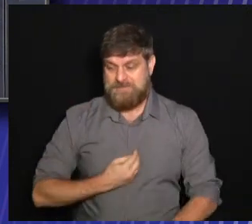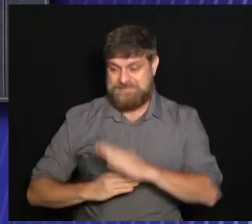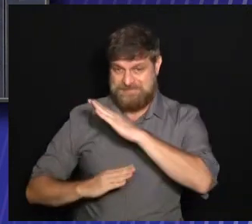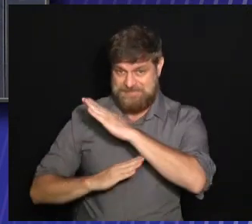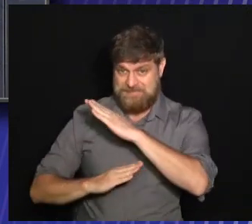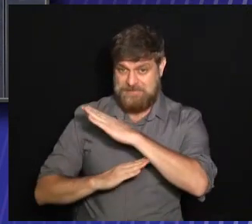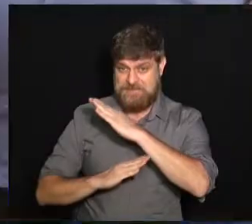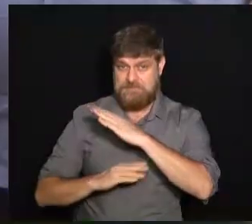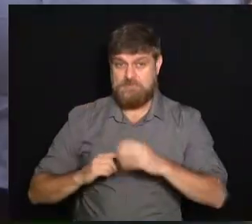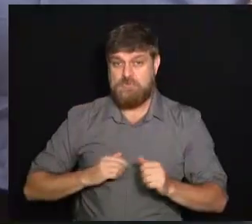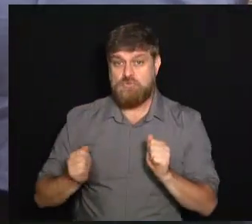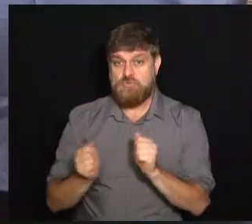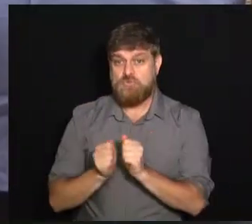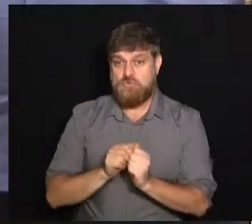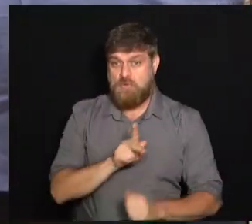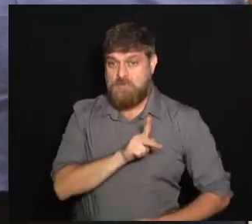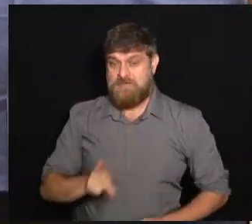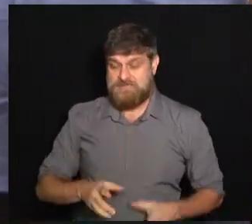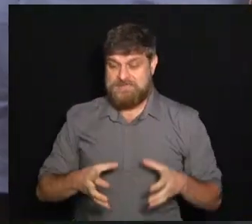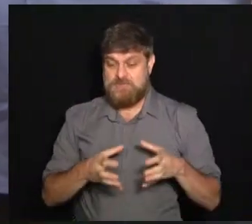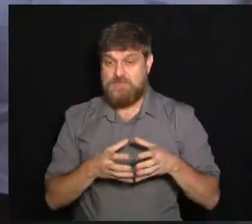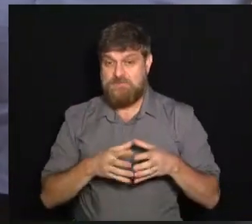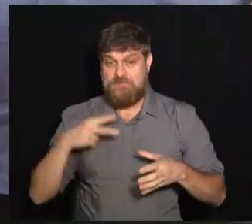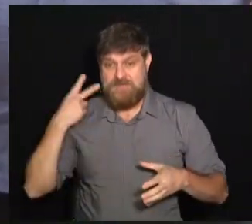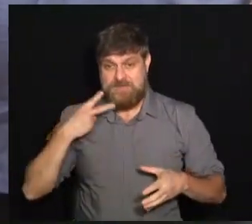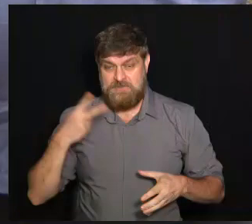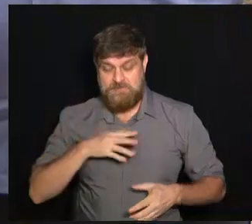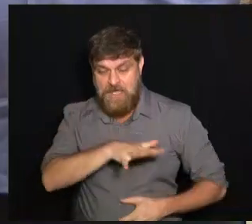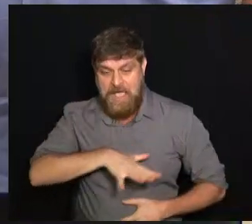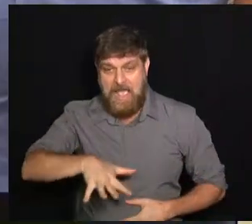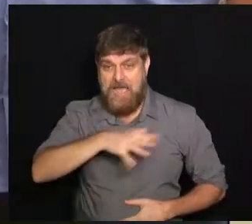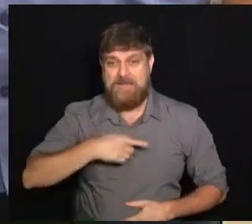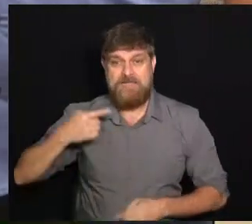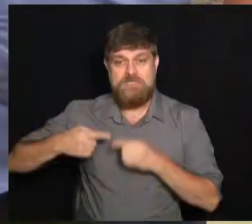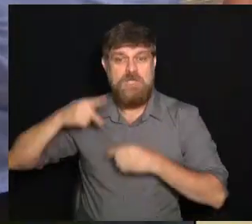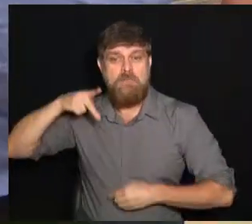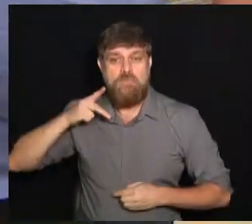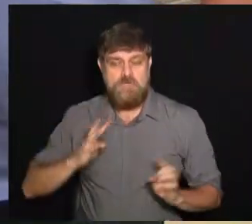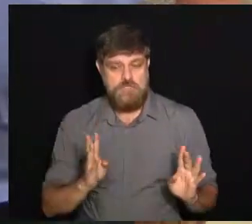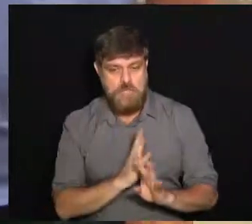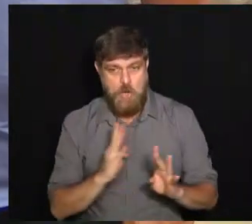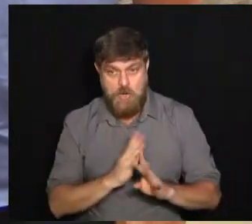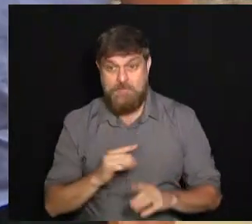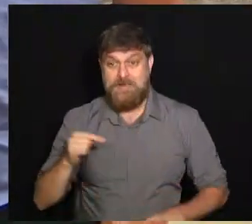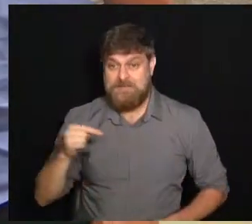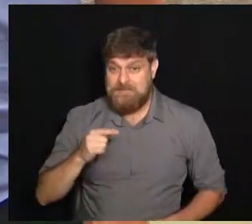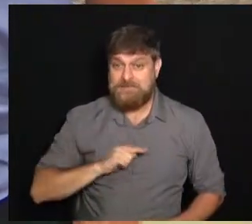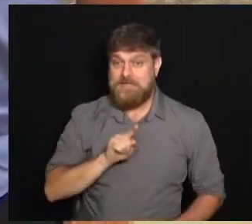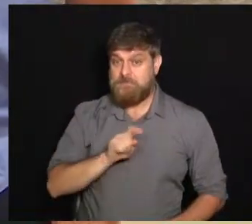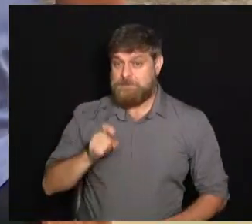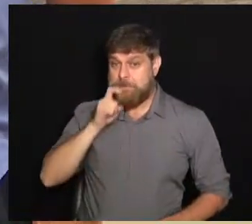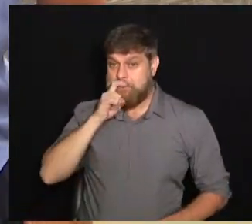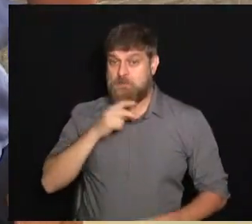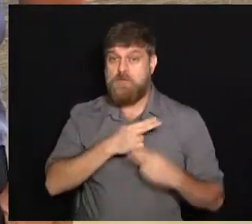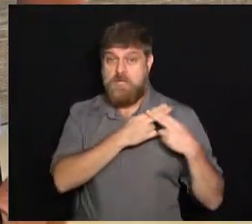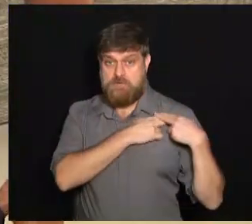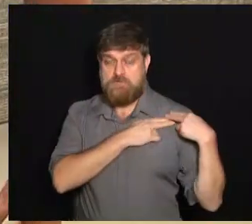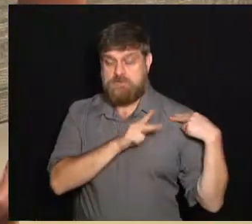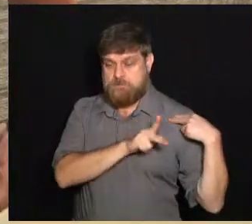Câmara Municipal com o presidente da Comissão de Política Urbana da Casa, o vereador Zé Carlos, que presidiu essa audiência